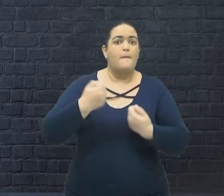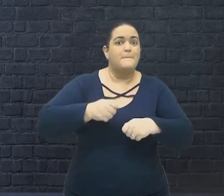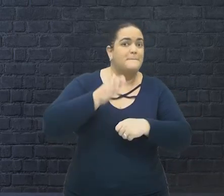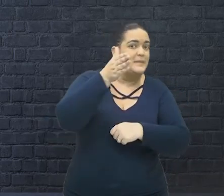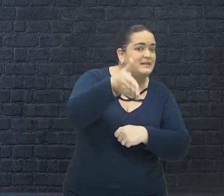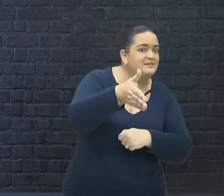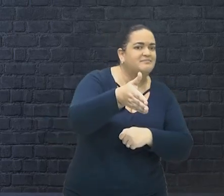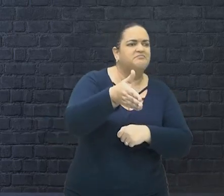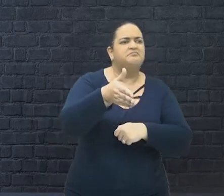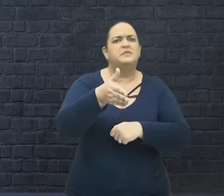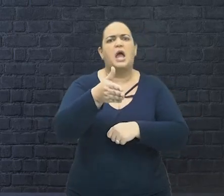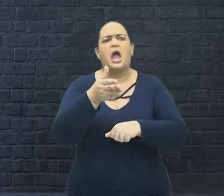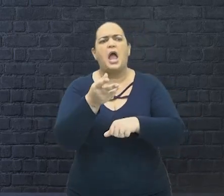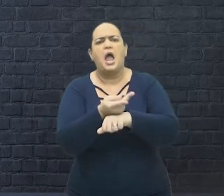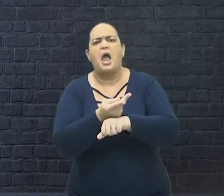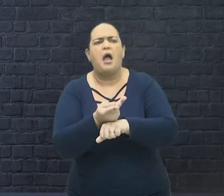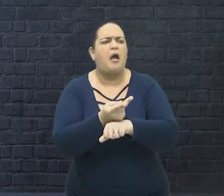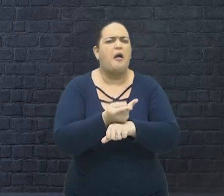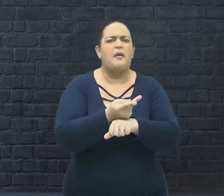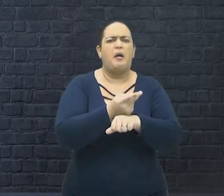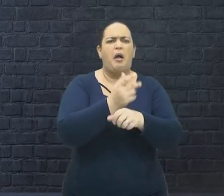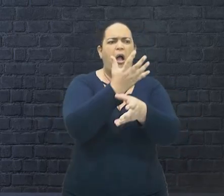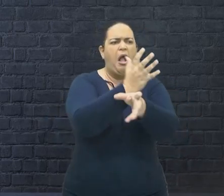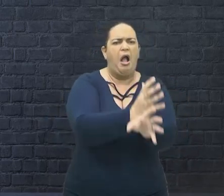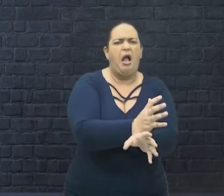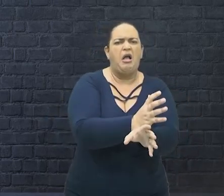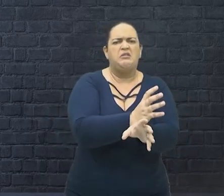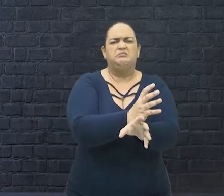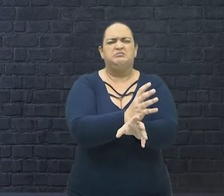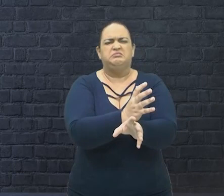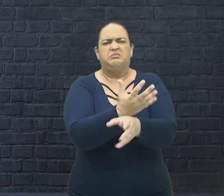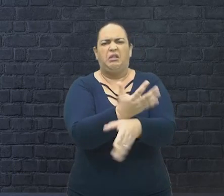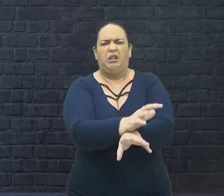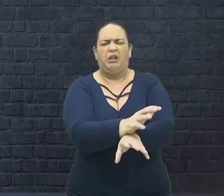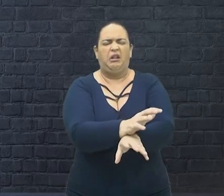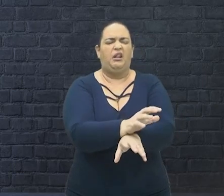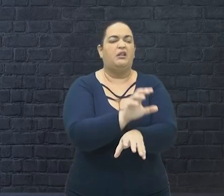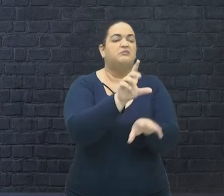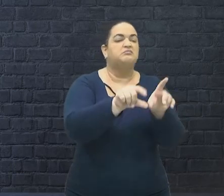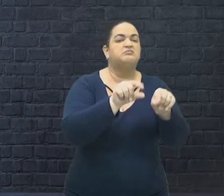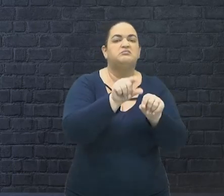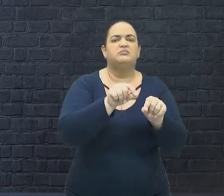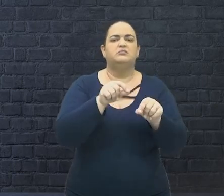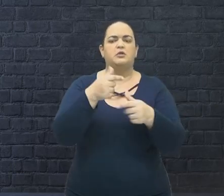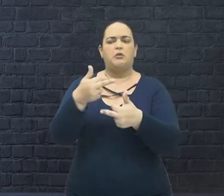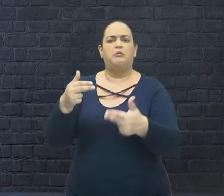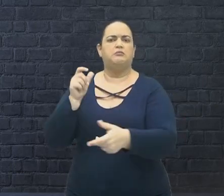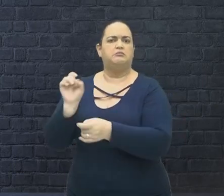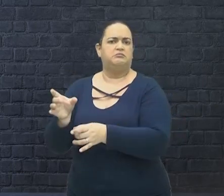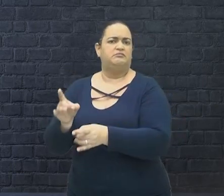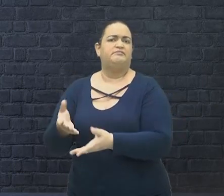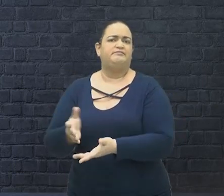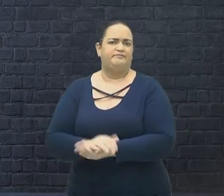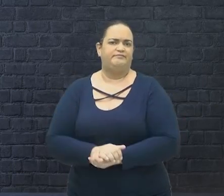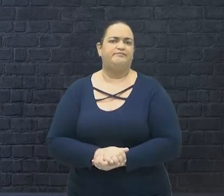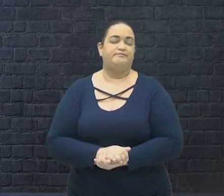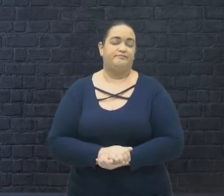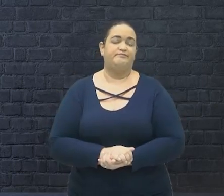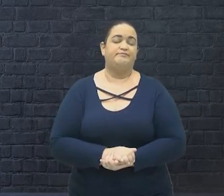sobrevivência, em busca de alimentos para ela e a filha e o